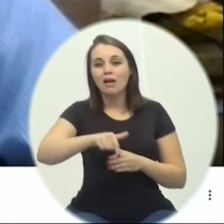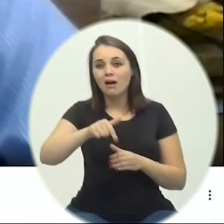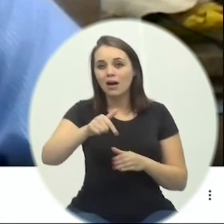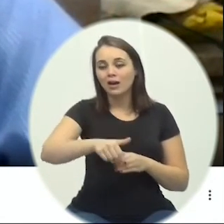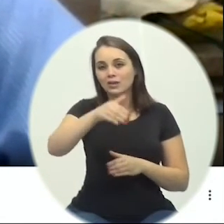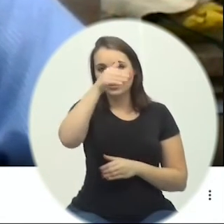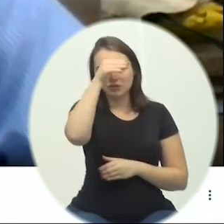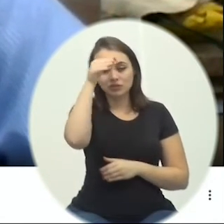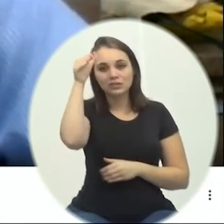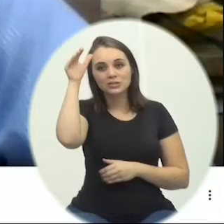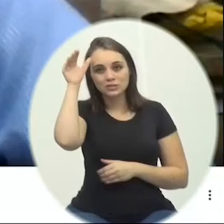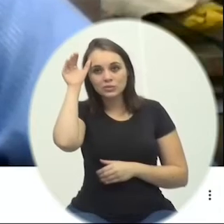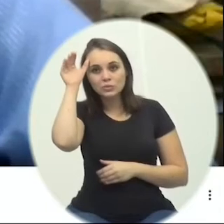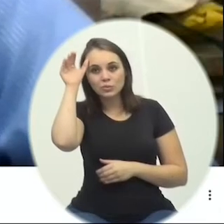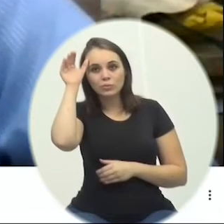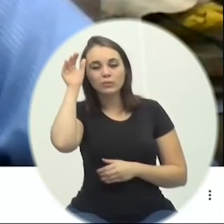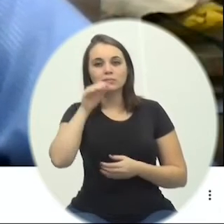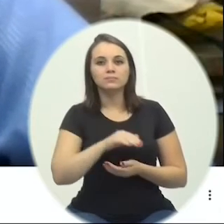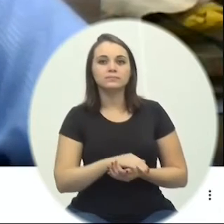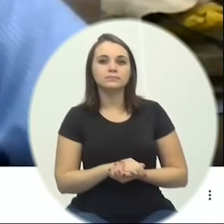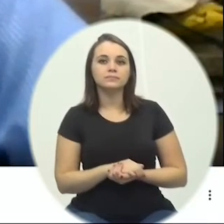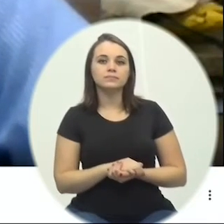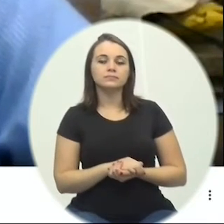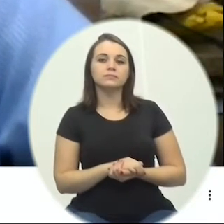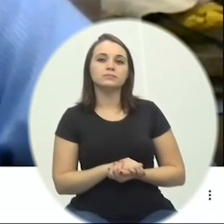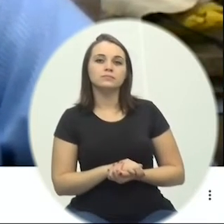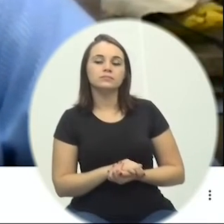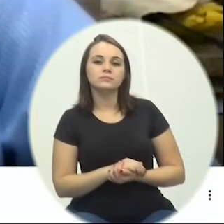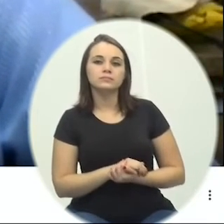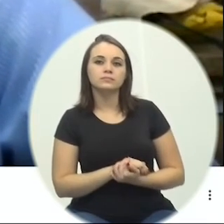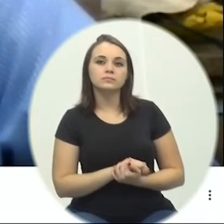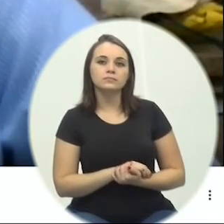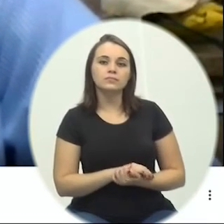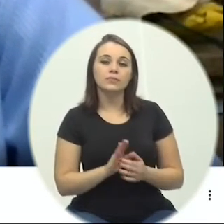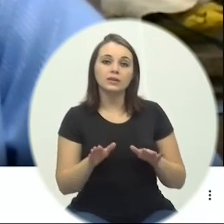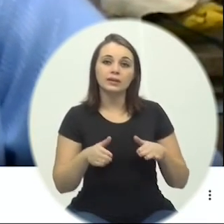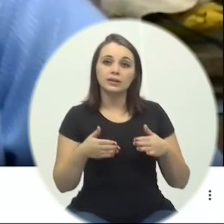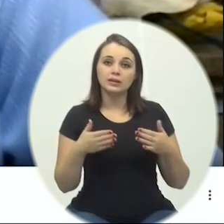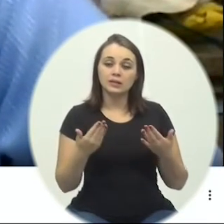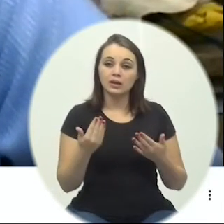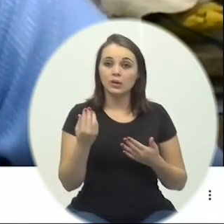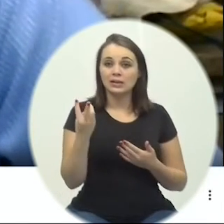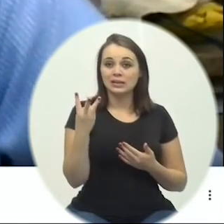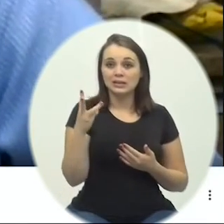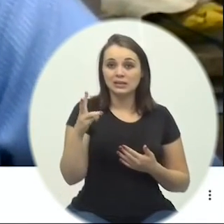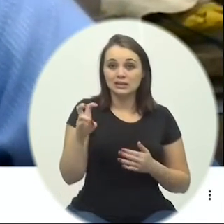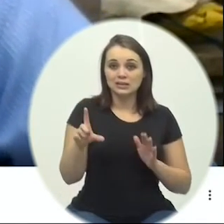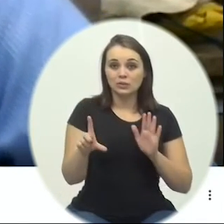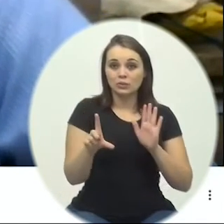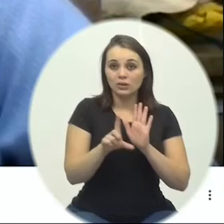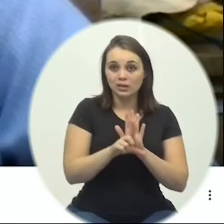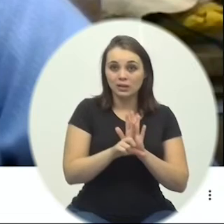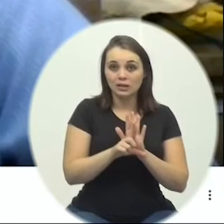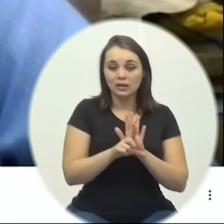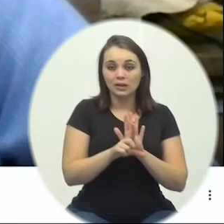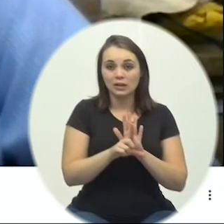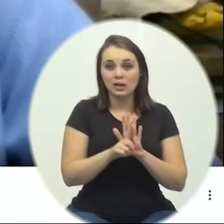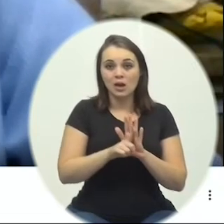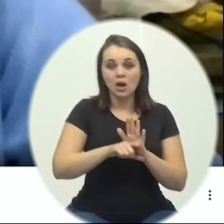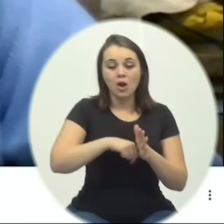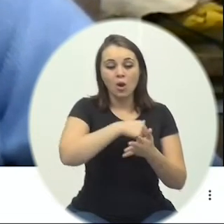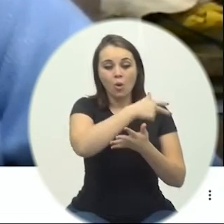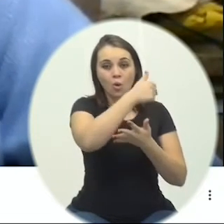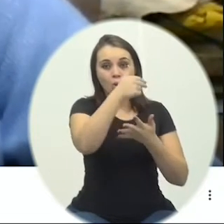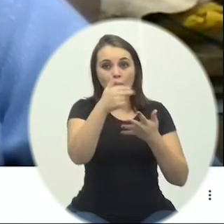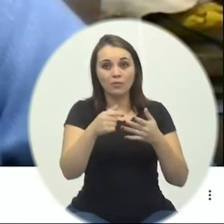Vila Selinga, a Visconde e Vosocris. Então, através dessas 35 leis, os mapas foram feitos pelo